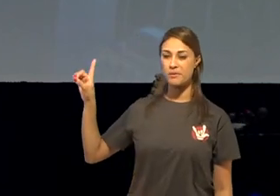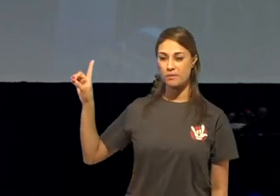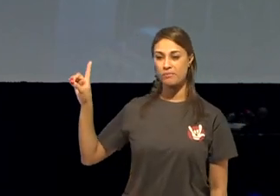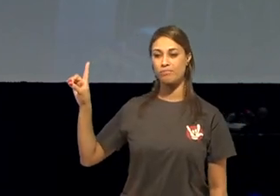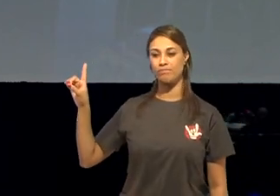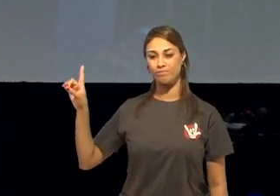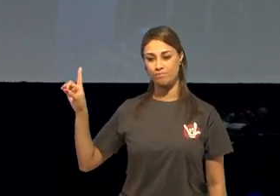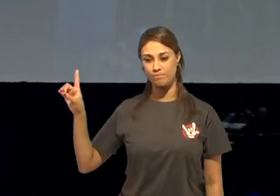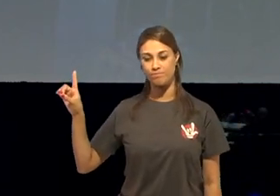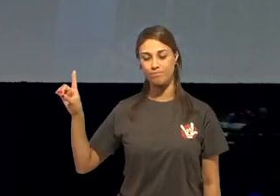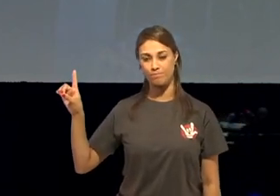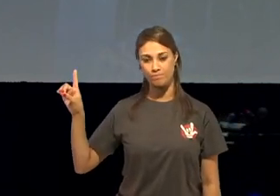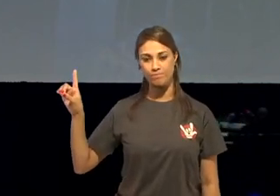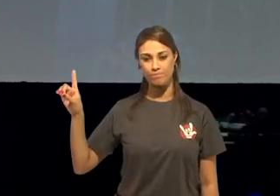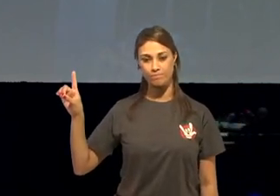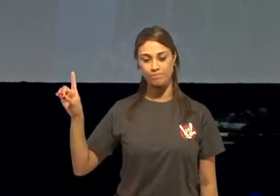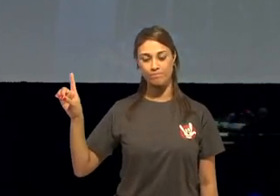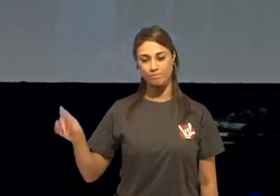risco,